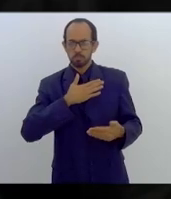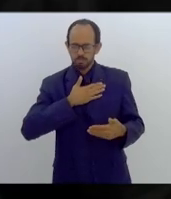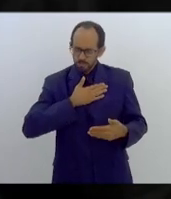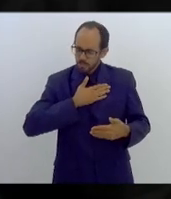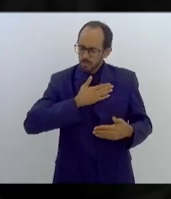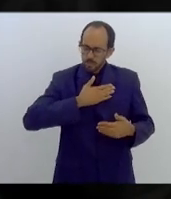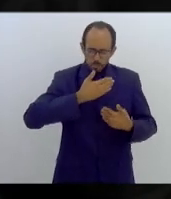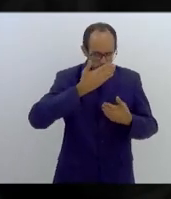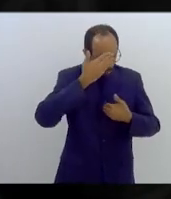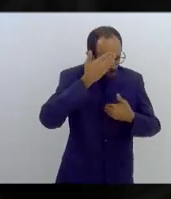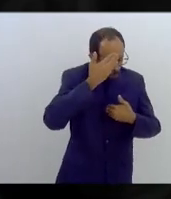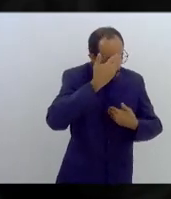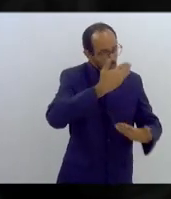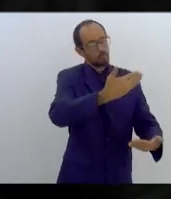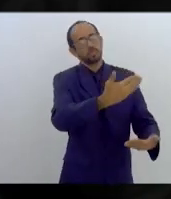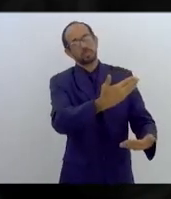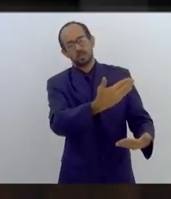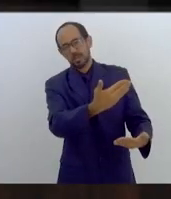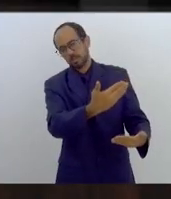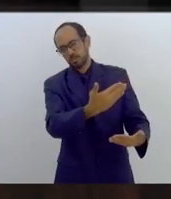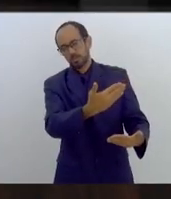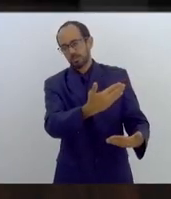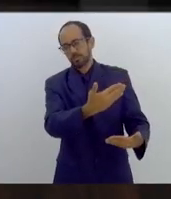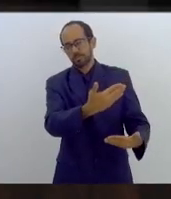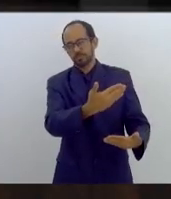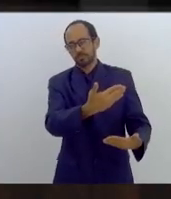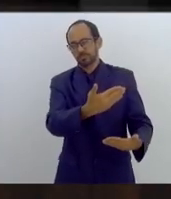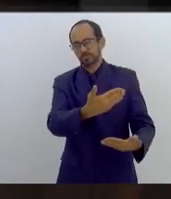aqui esse período que